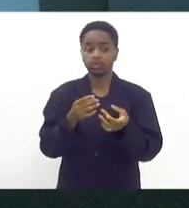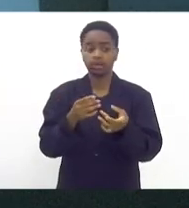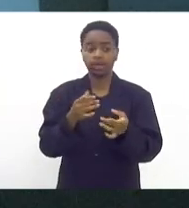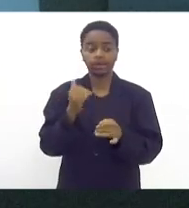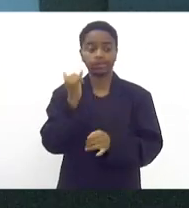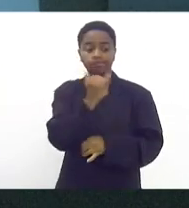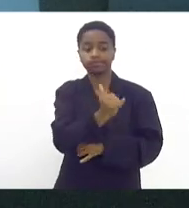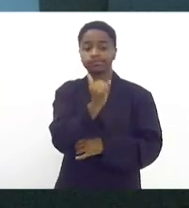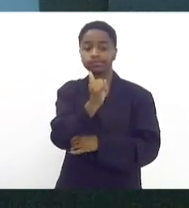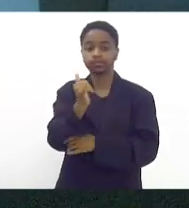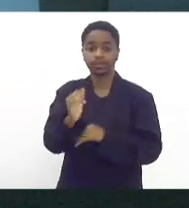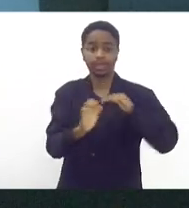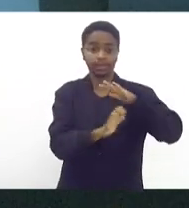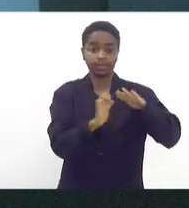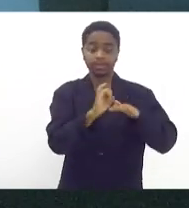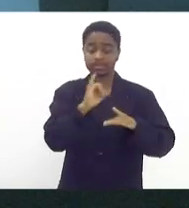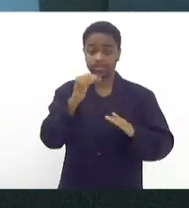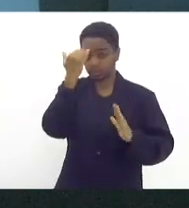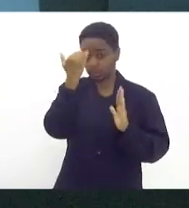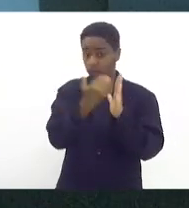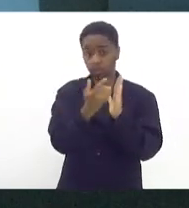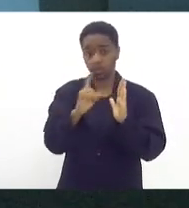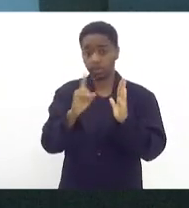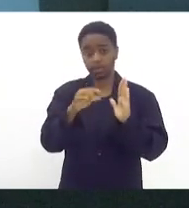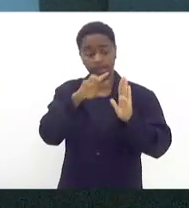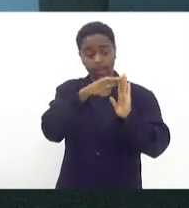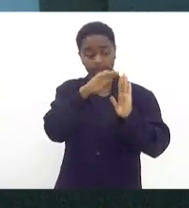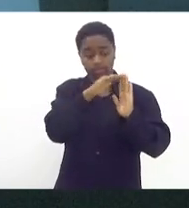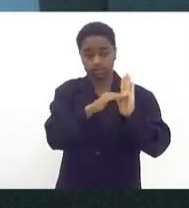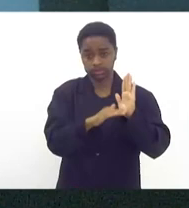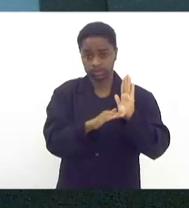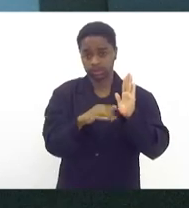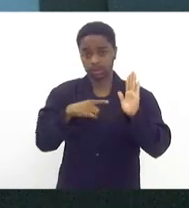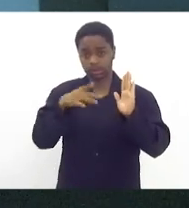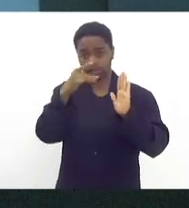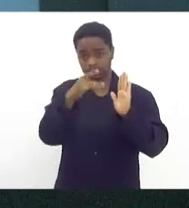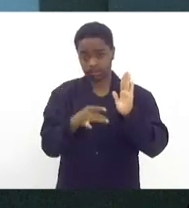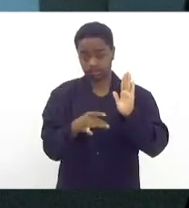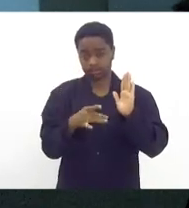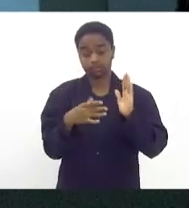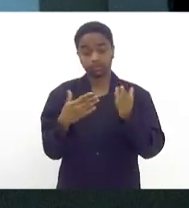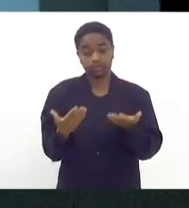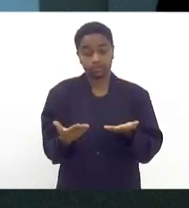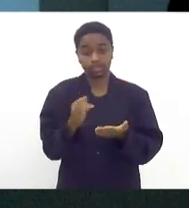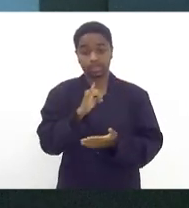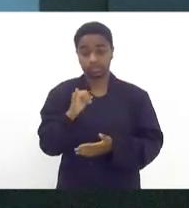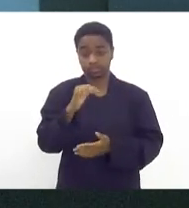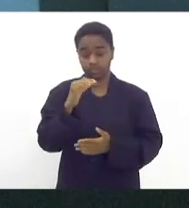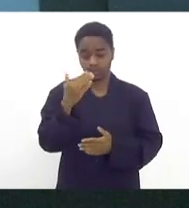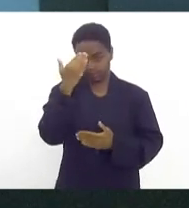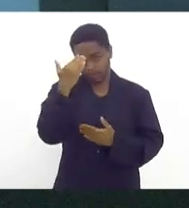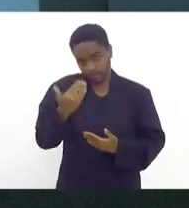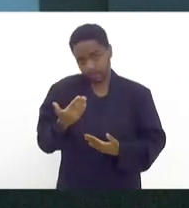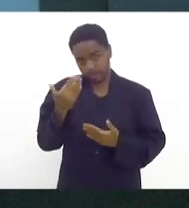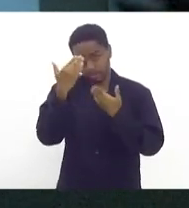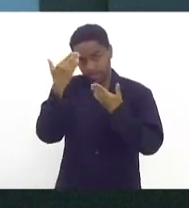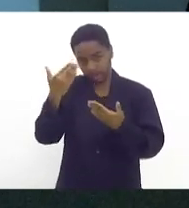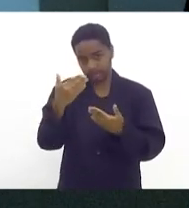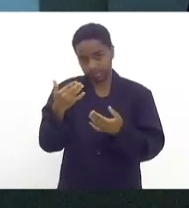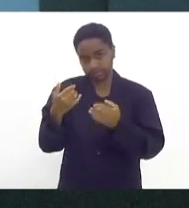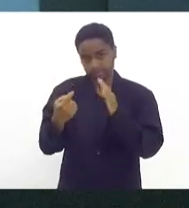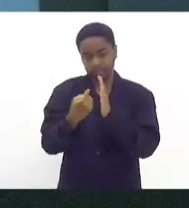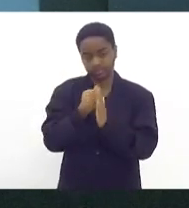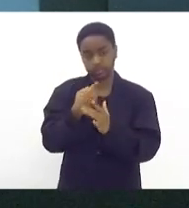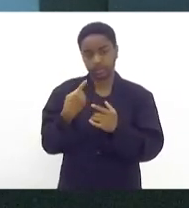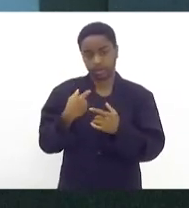descumprem estas situações estão detalhadas no rol então o descumprimento muito obrigada eu pretendia